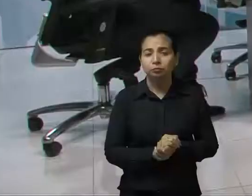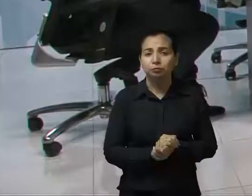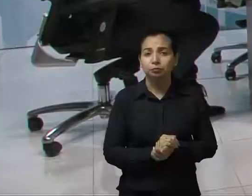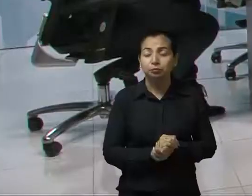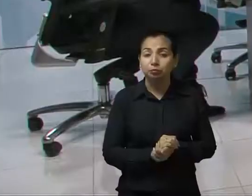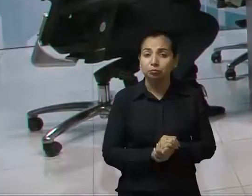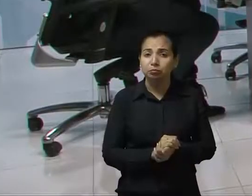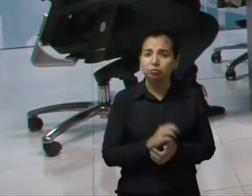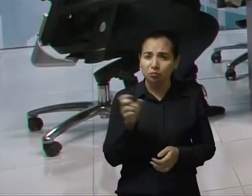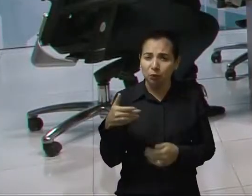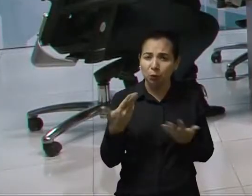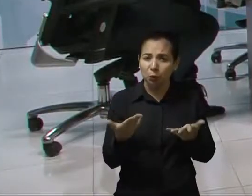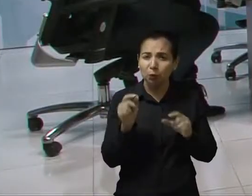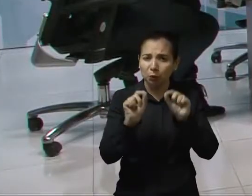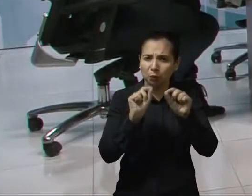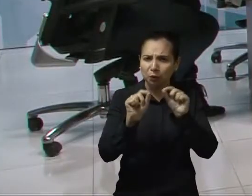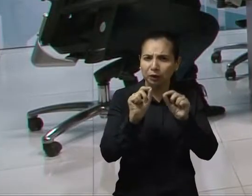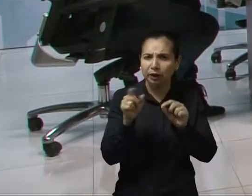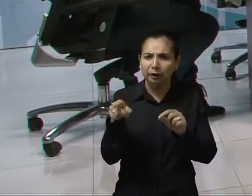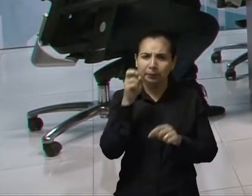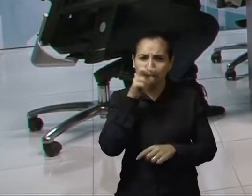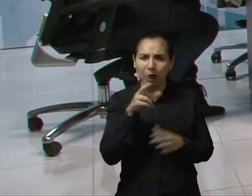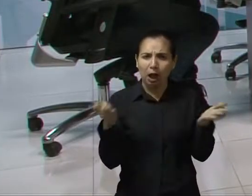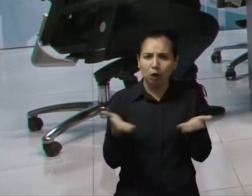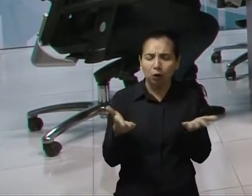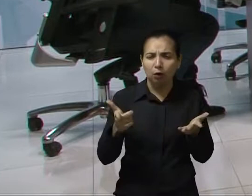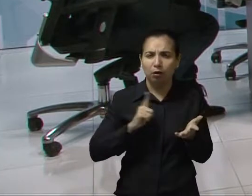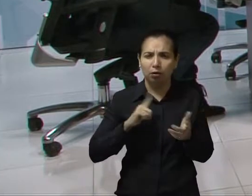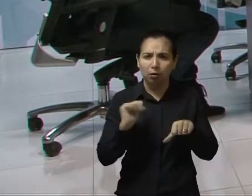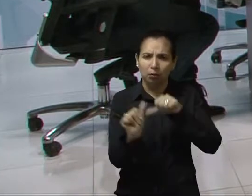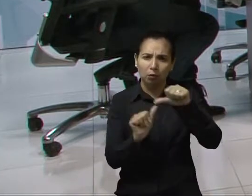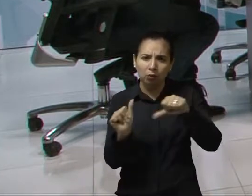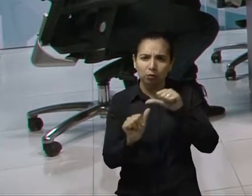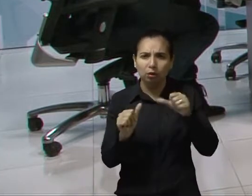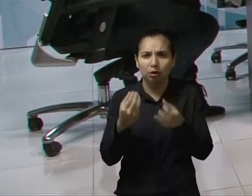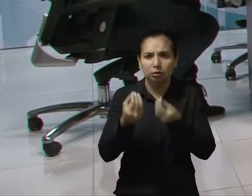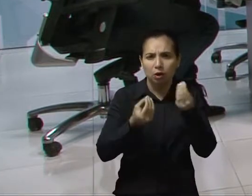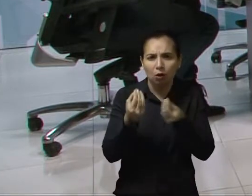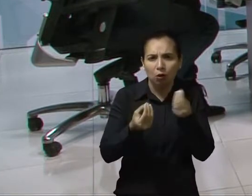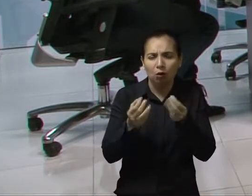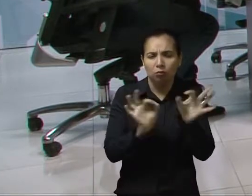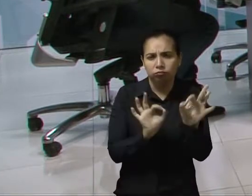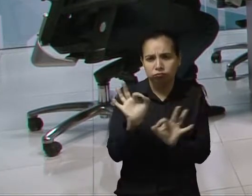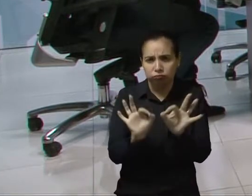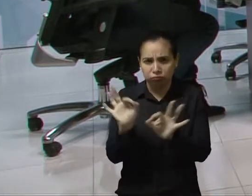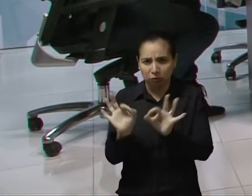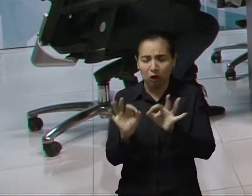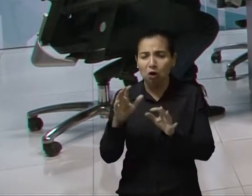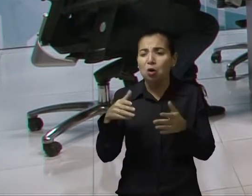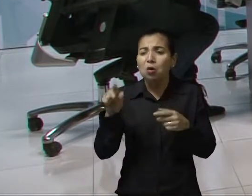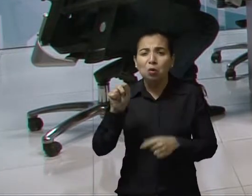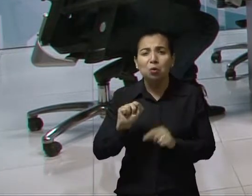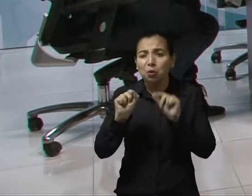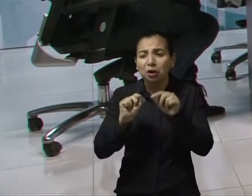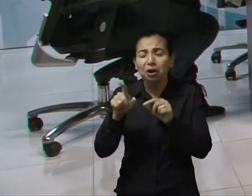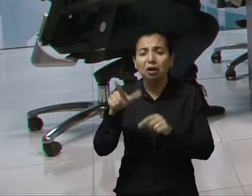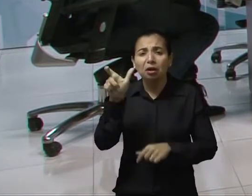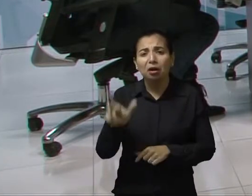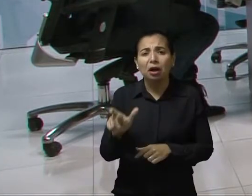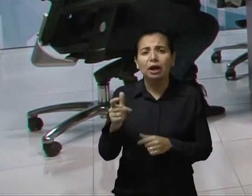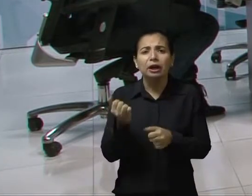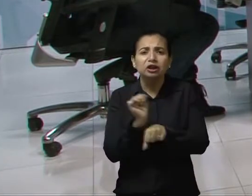Essas alterações, essas mudanças do sistema até agora, qual é a percepção, o que é que vocês esperam? Qual é